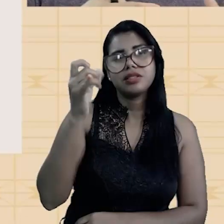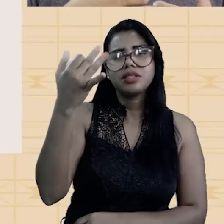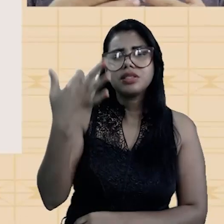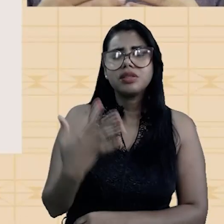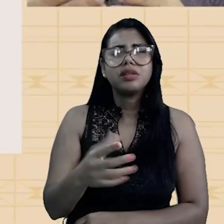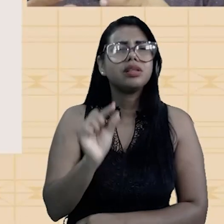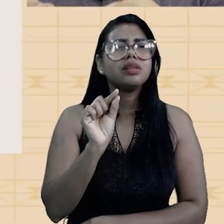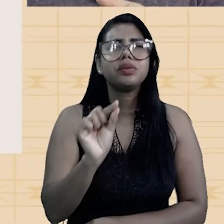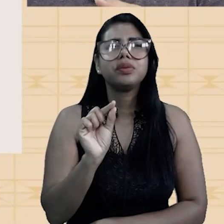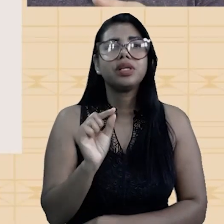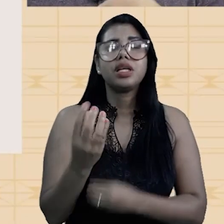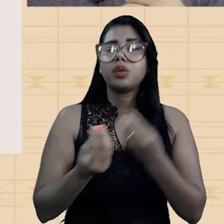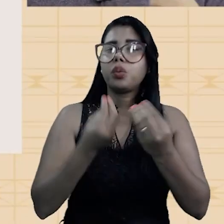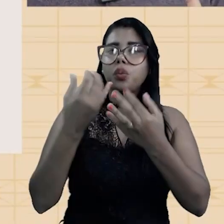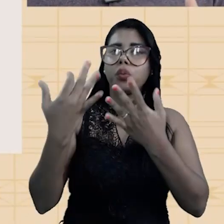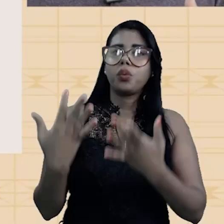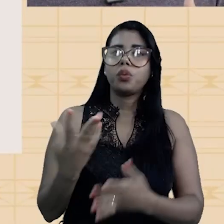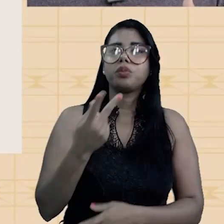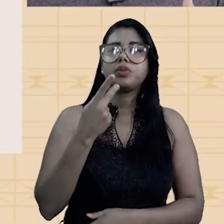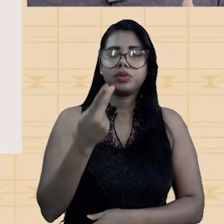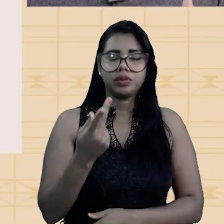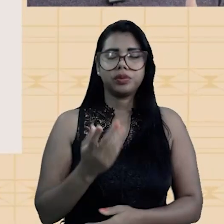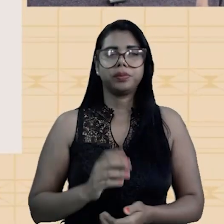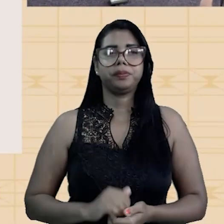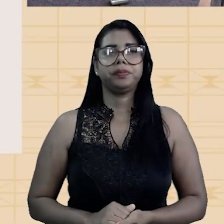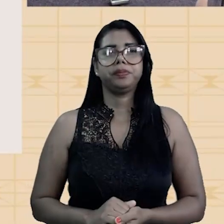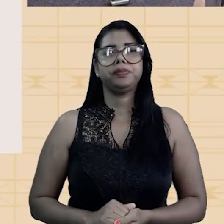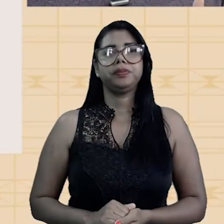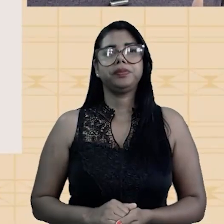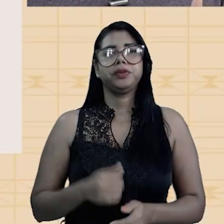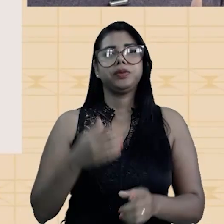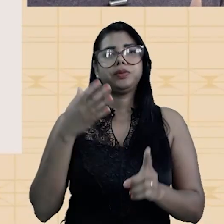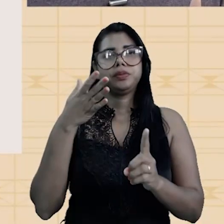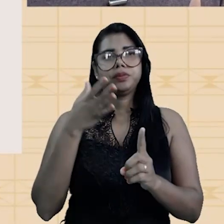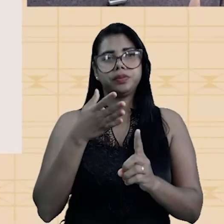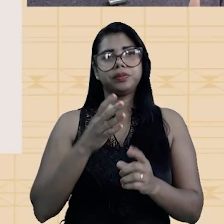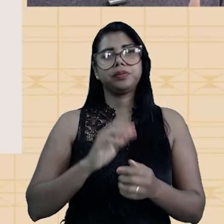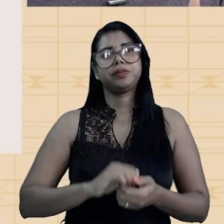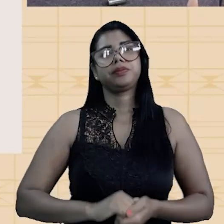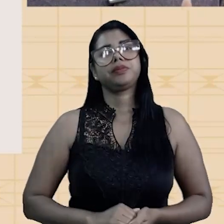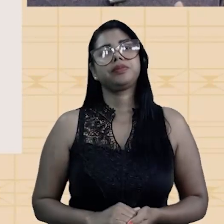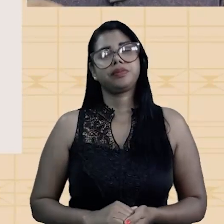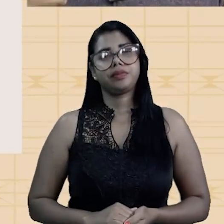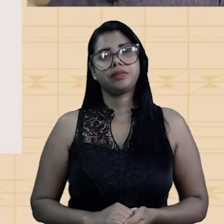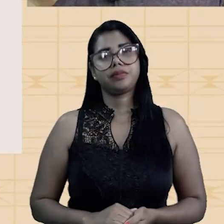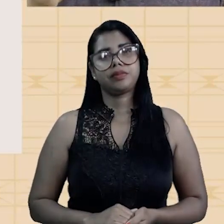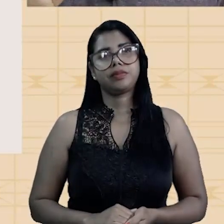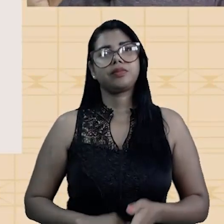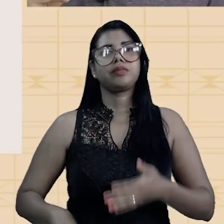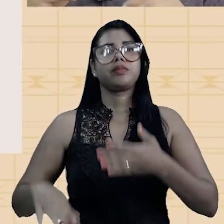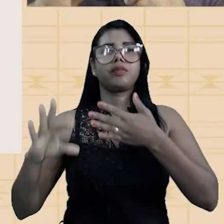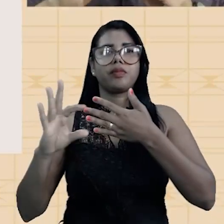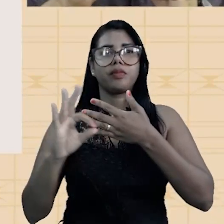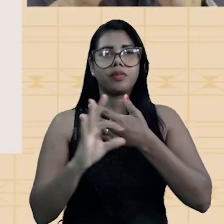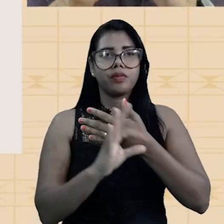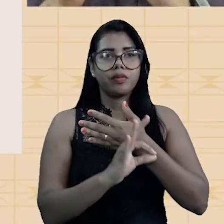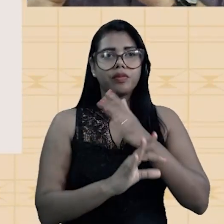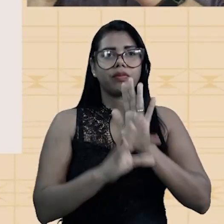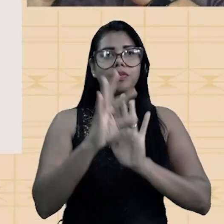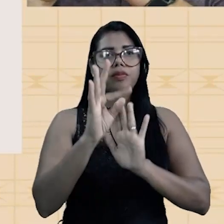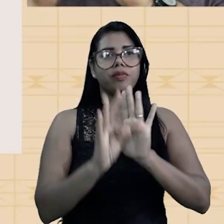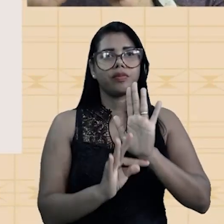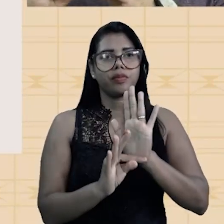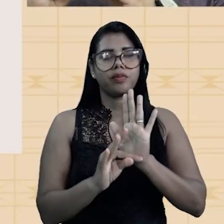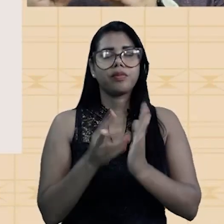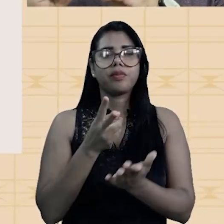falou, então ela faz isso e faz a retomada. É um elemento coesivo, tá? Então, todas as vezes que você